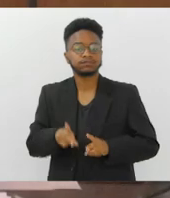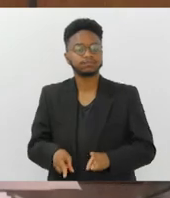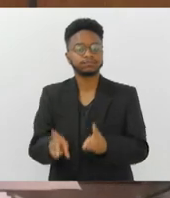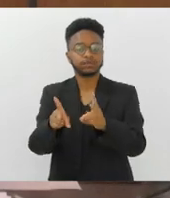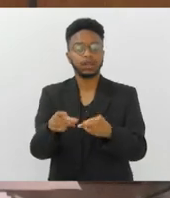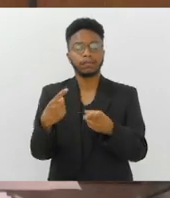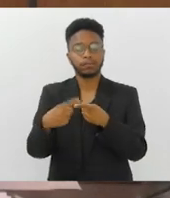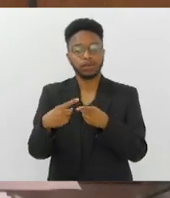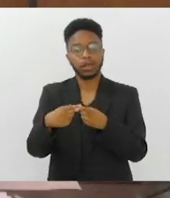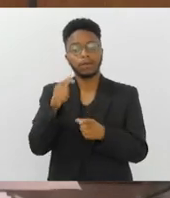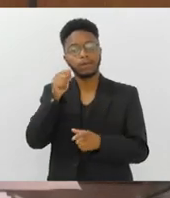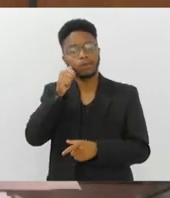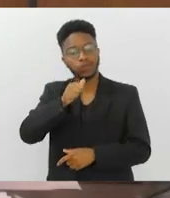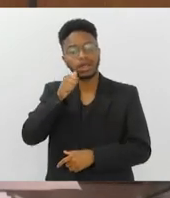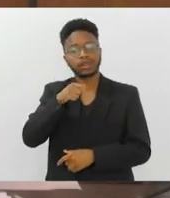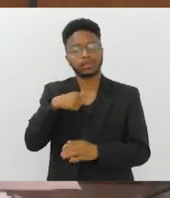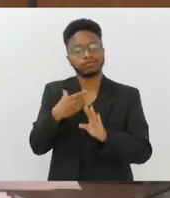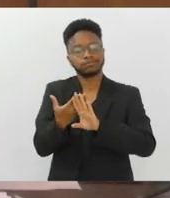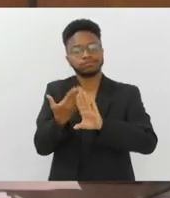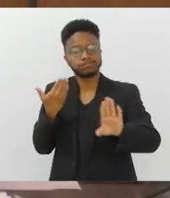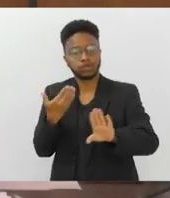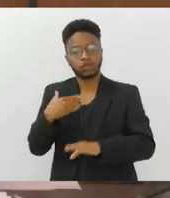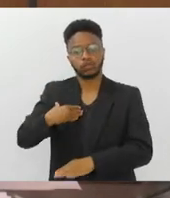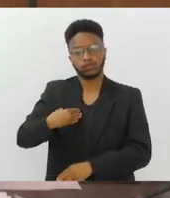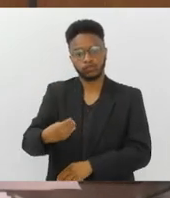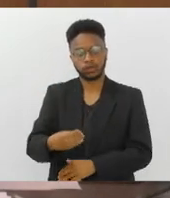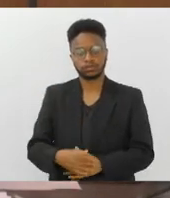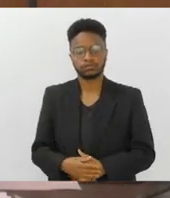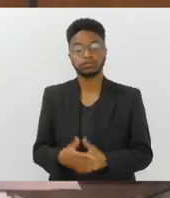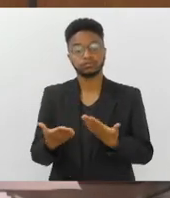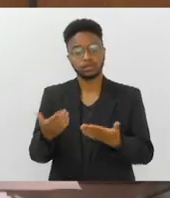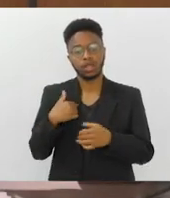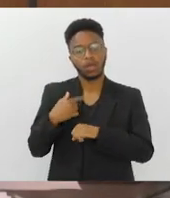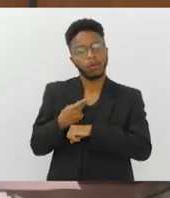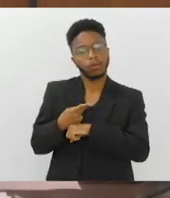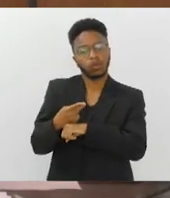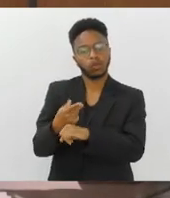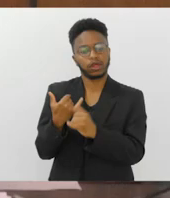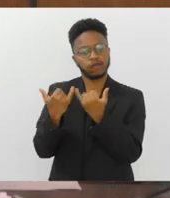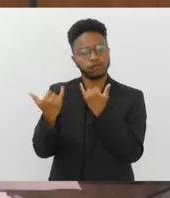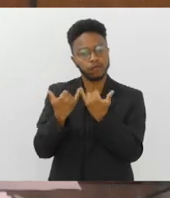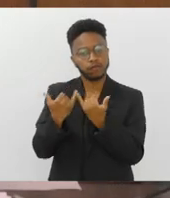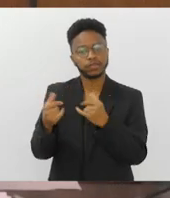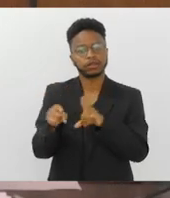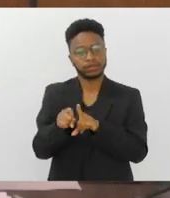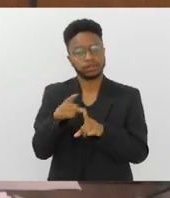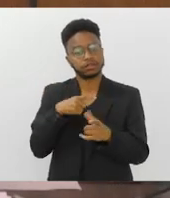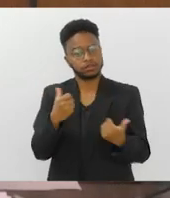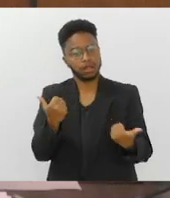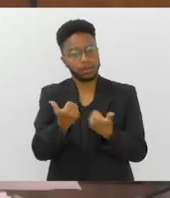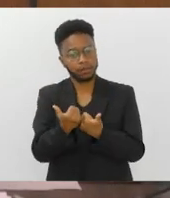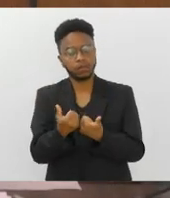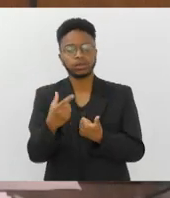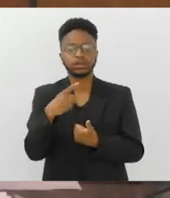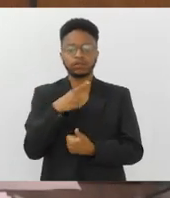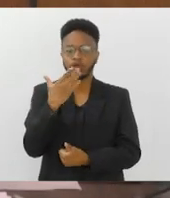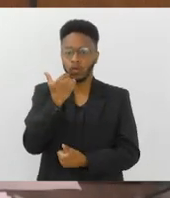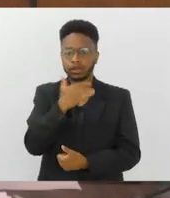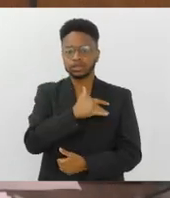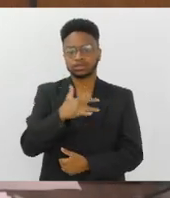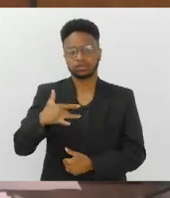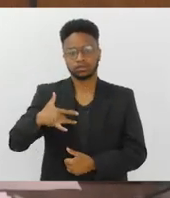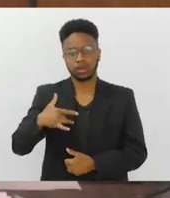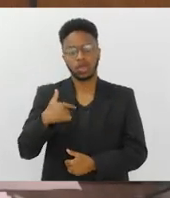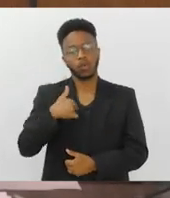as mulheres eram separadas dos seus filhos. Eu busquei informações, eu tive apoio, eu tive uma alimentação saudável,